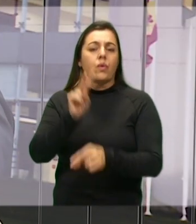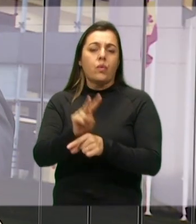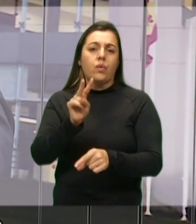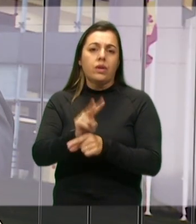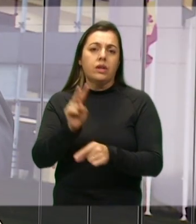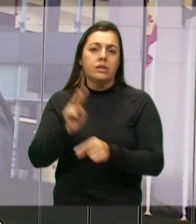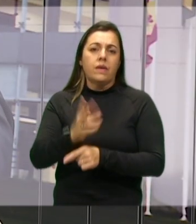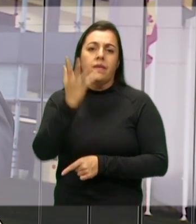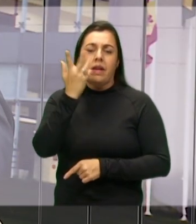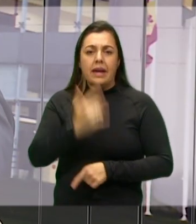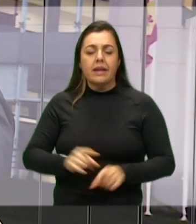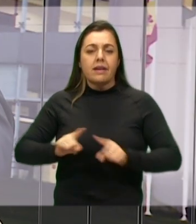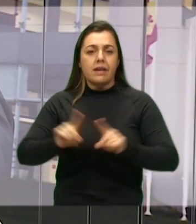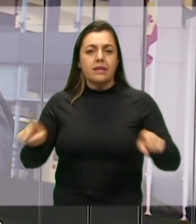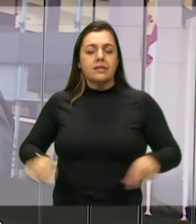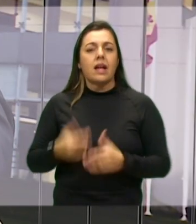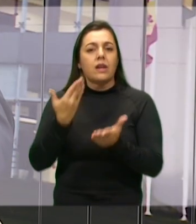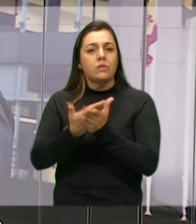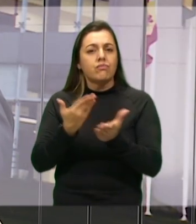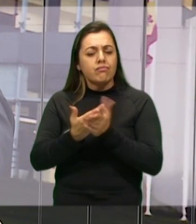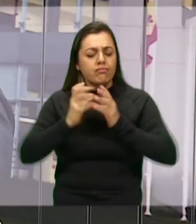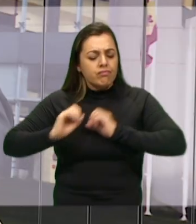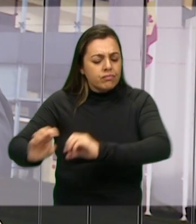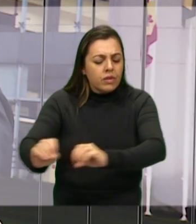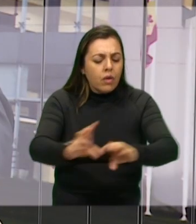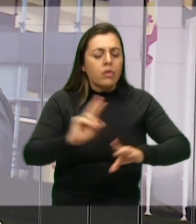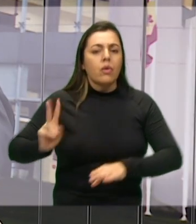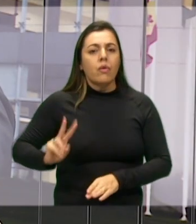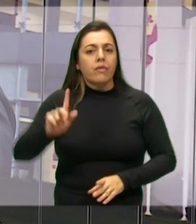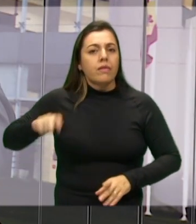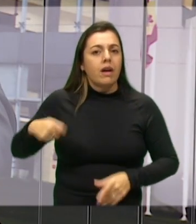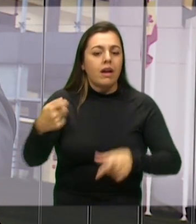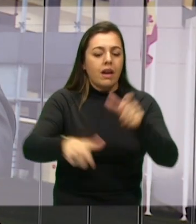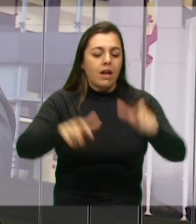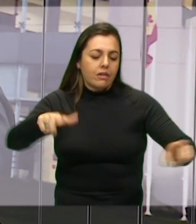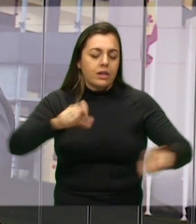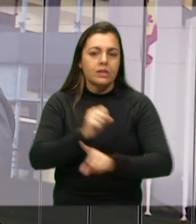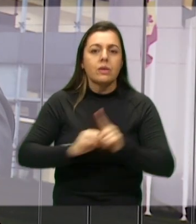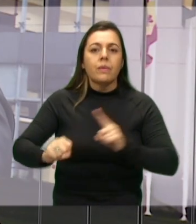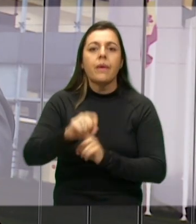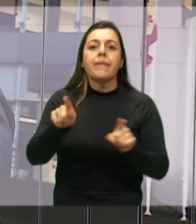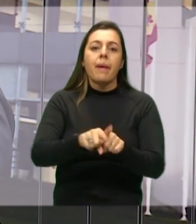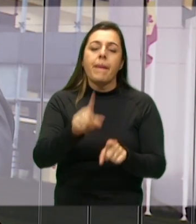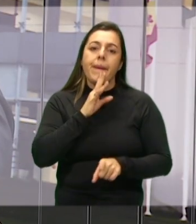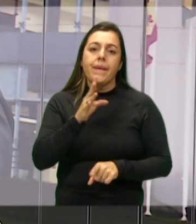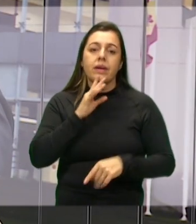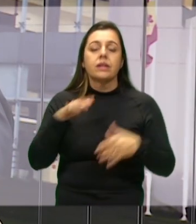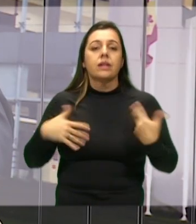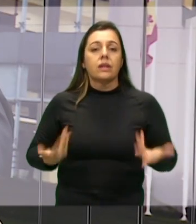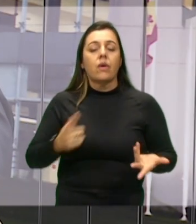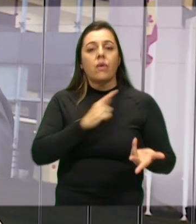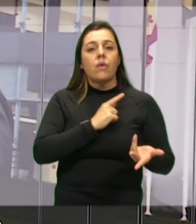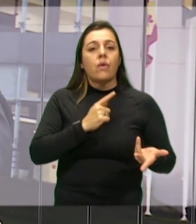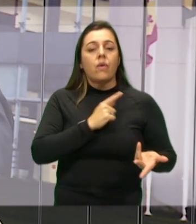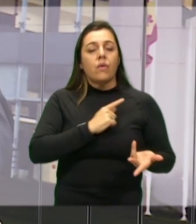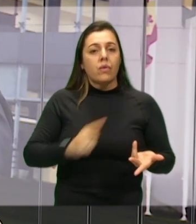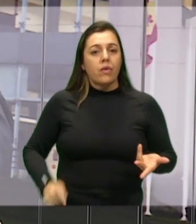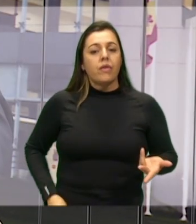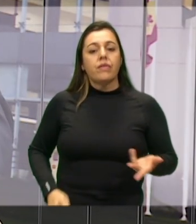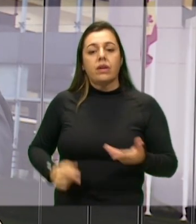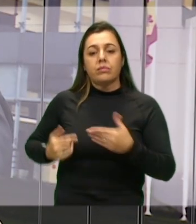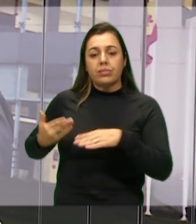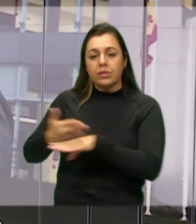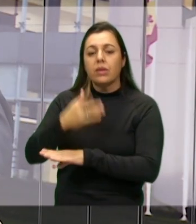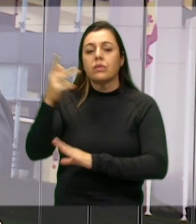cuidando das crianças na sala de aula, educando, trazendo os valores da sociedade e o conhecimento. Enfim, o governo, sem dúvida, tratorou